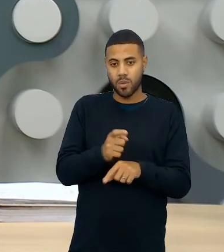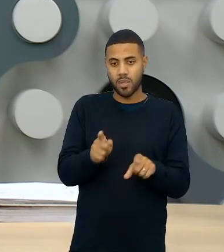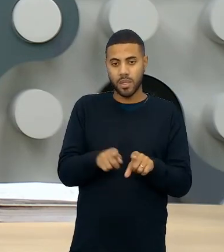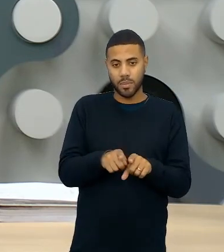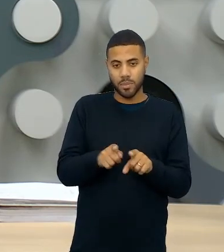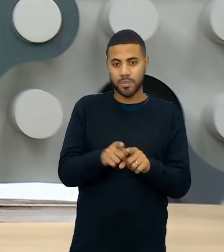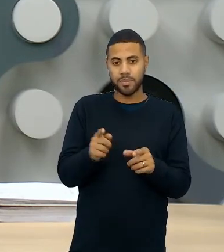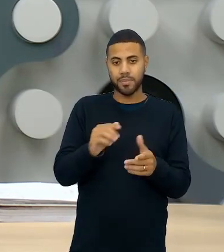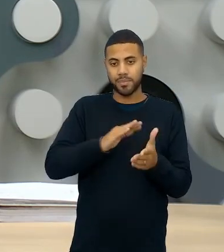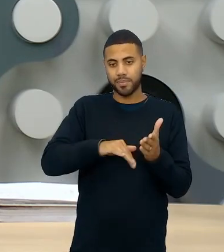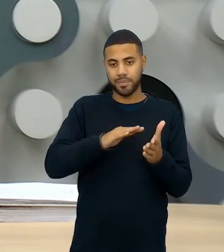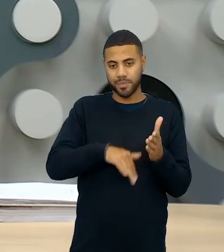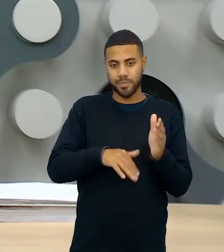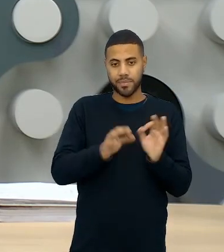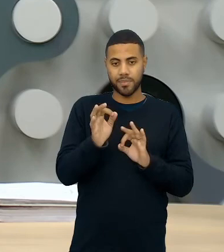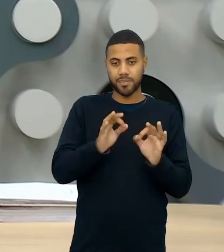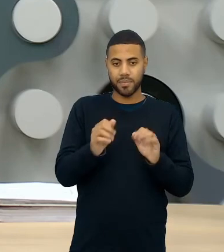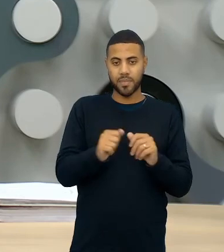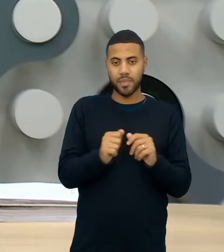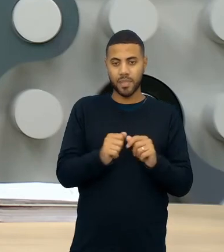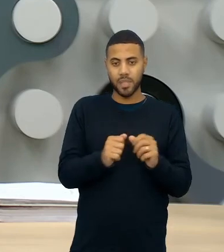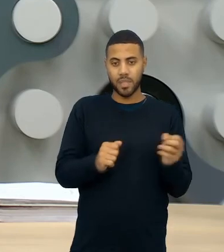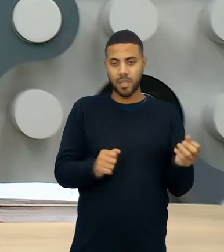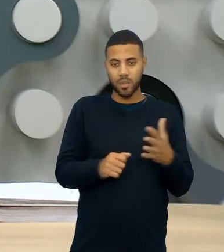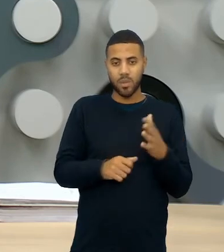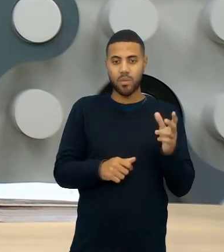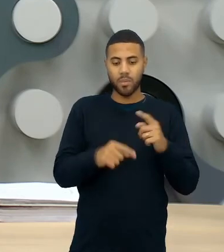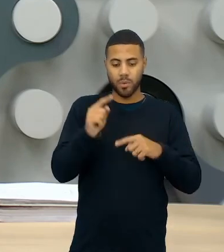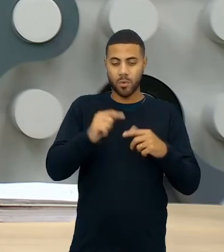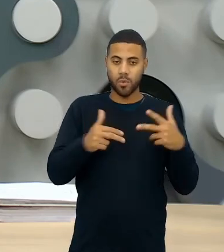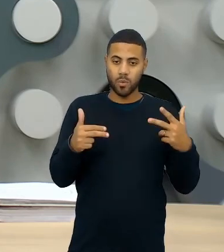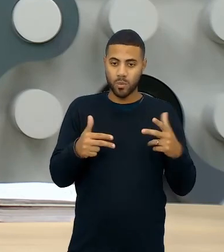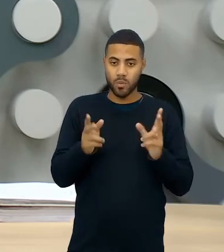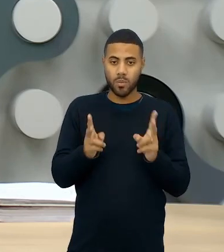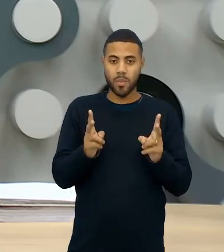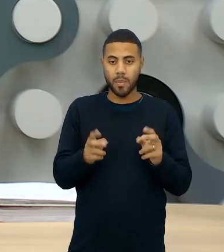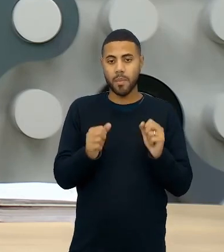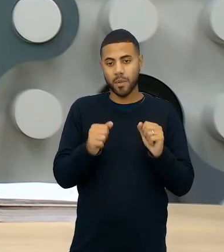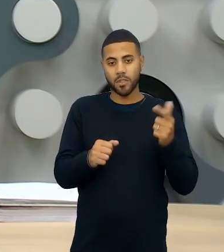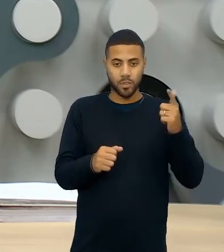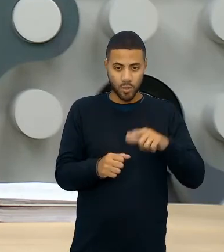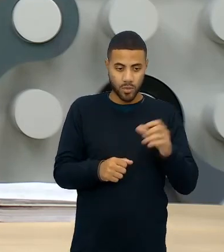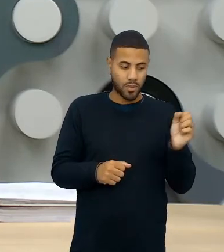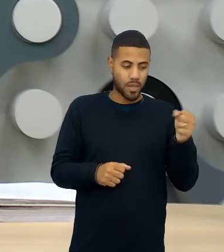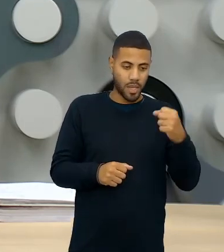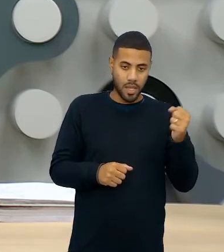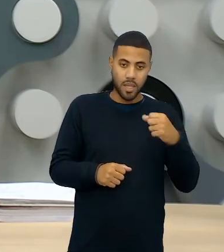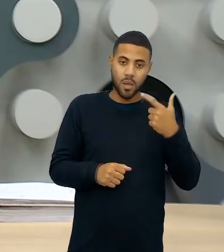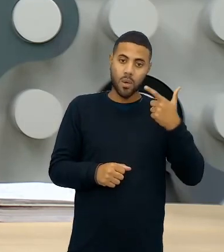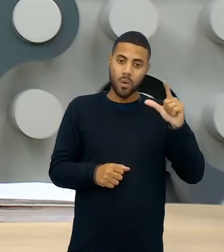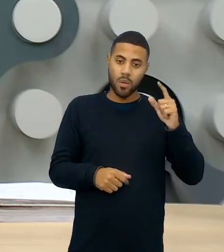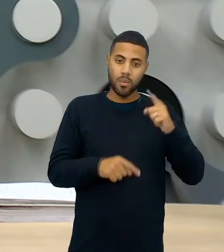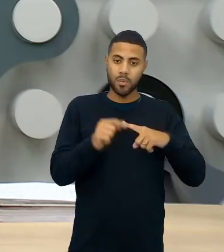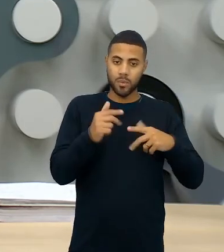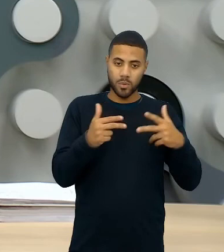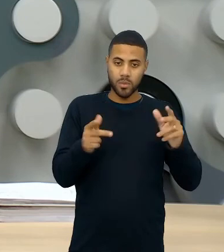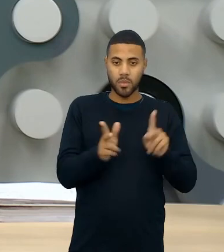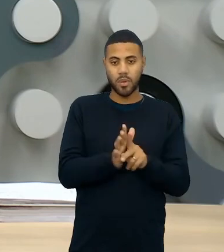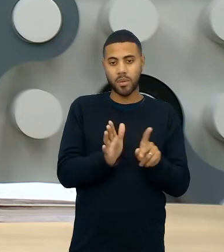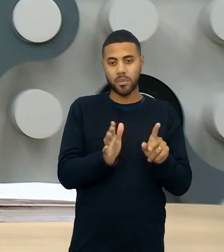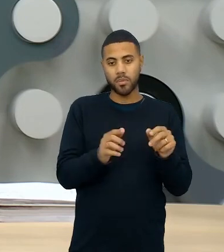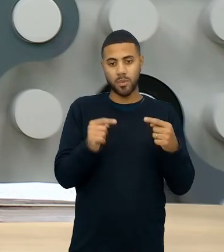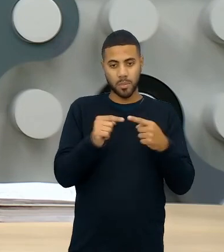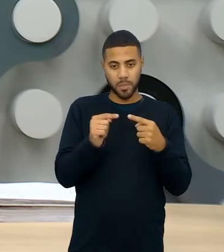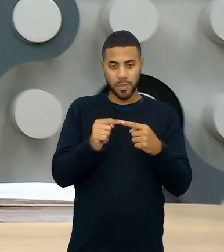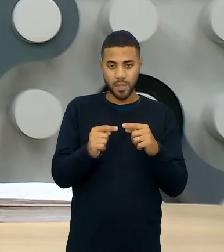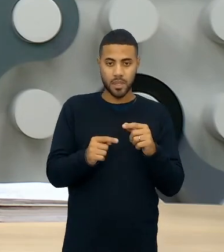e derretida novamente para fazer novos produtos. Pode tanto virar uma latinha ou outro produto à base de